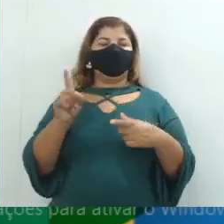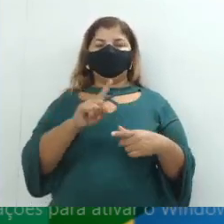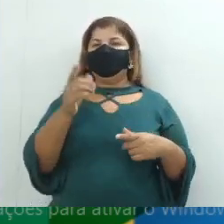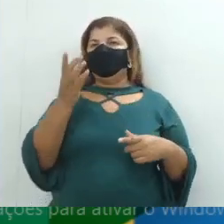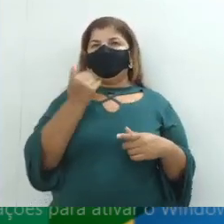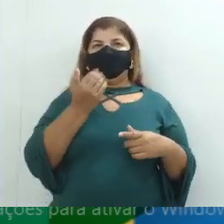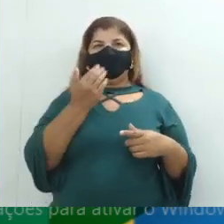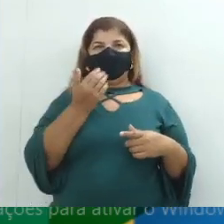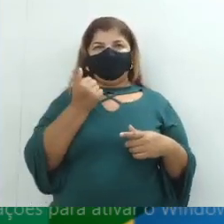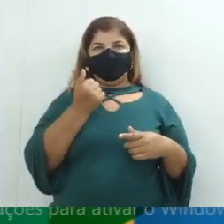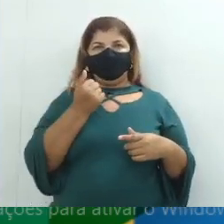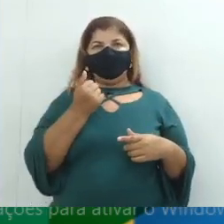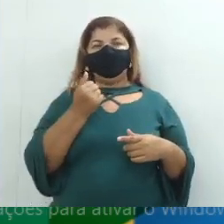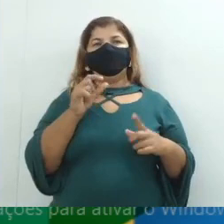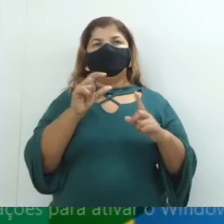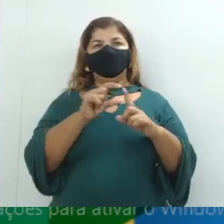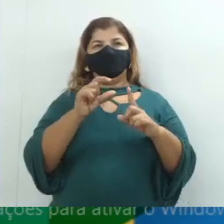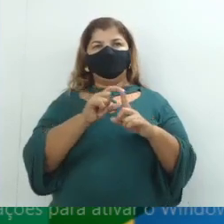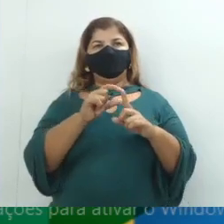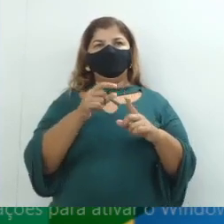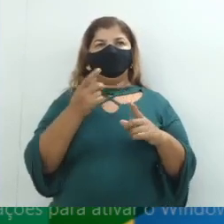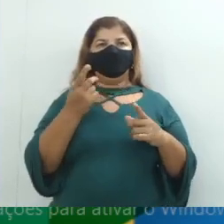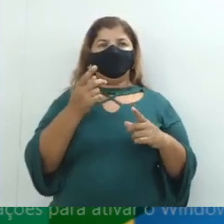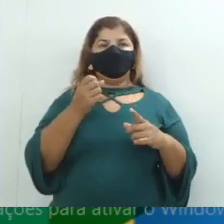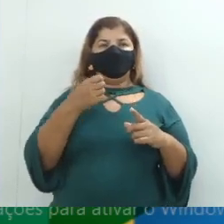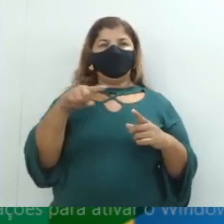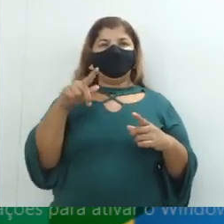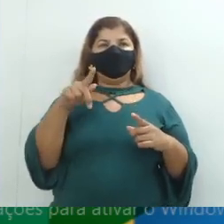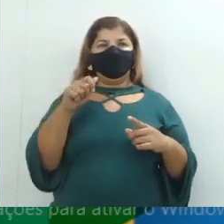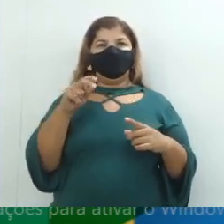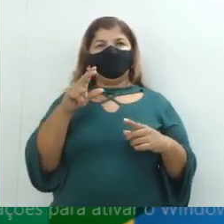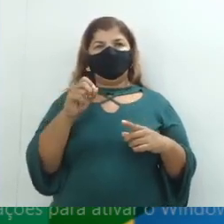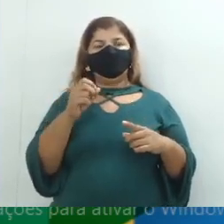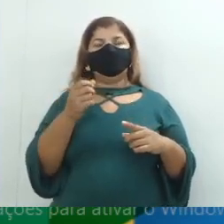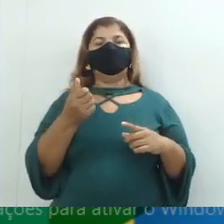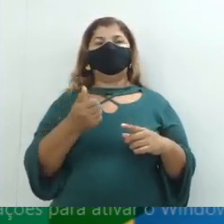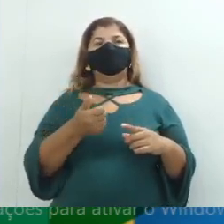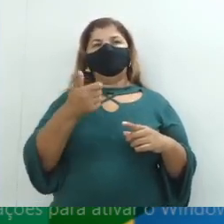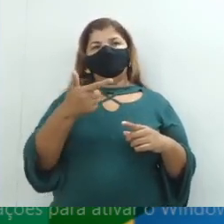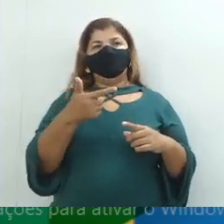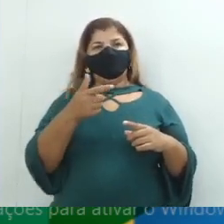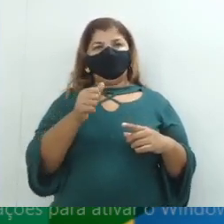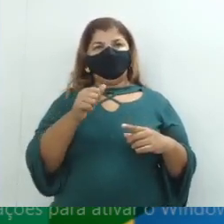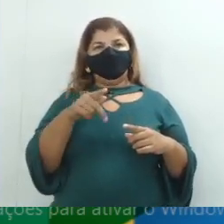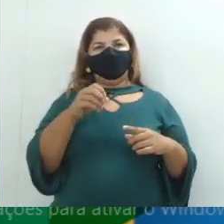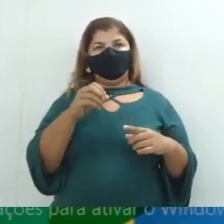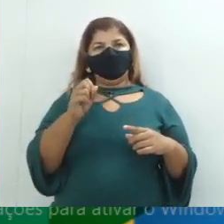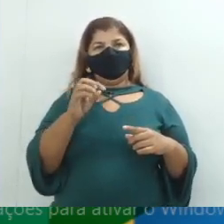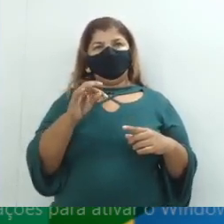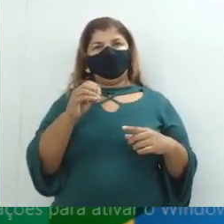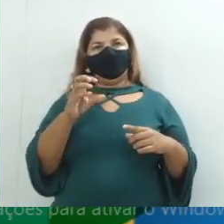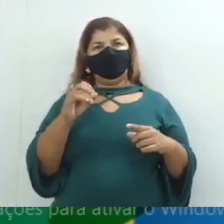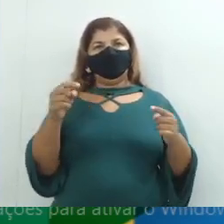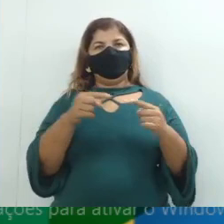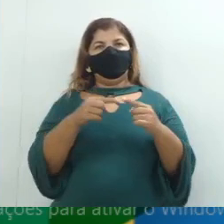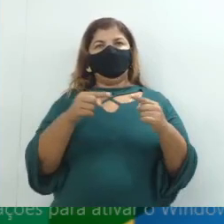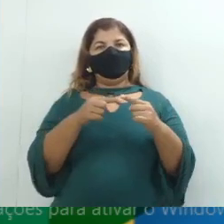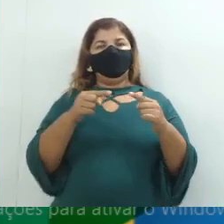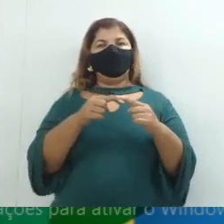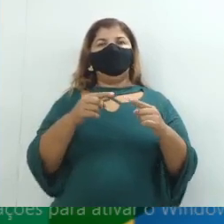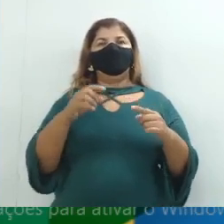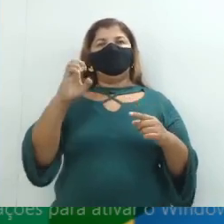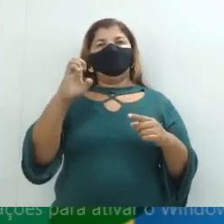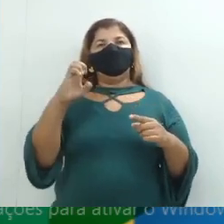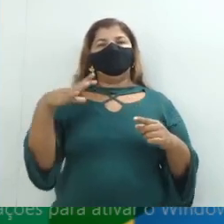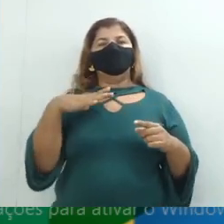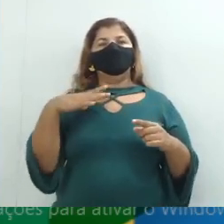comerá. Essas palavras de São Paulo, o apóstolo, são mais condizentes com a ética do... Aí tá lembrando o